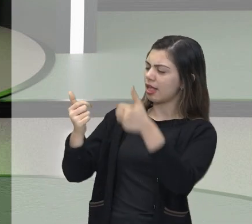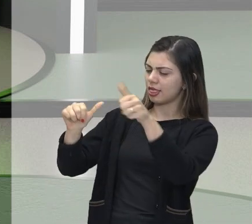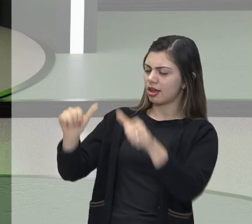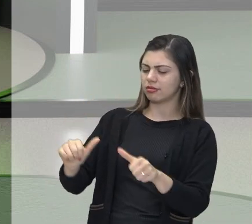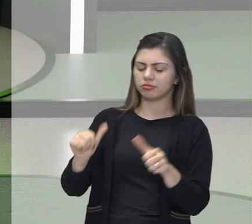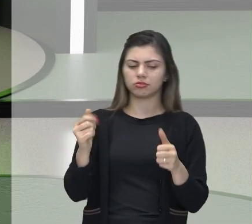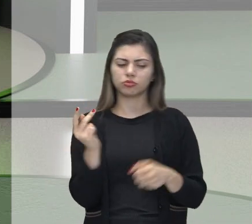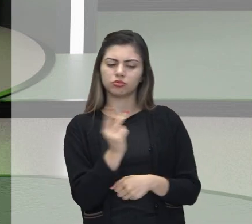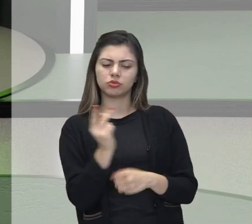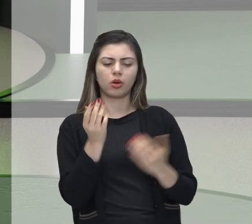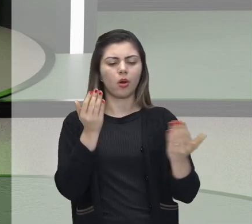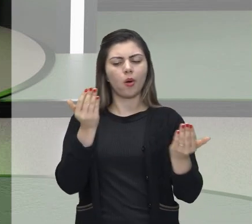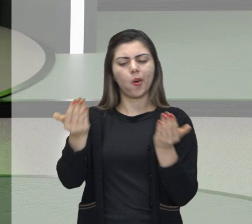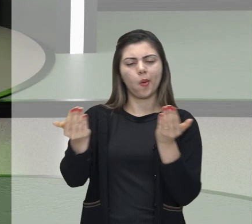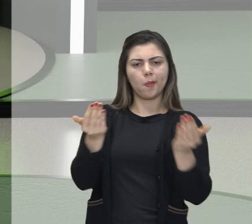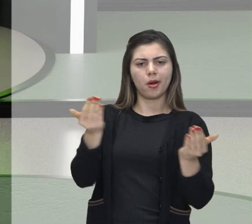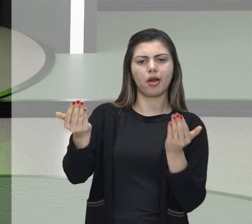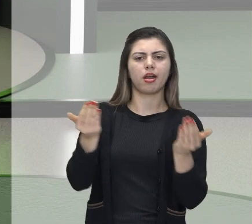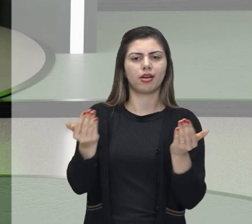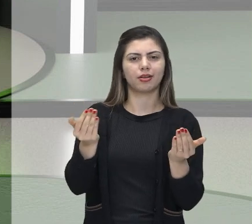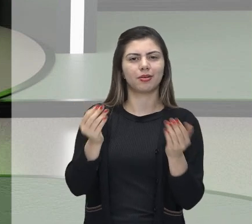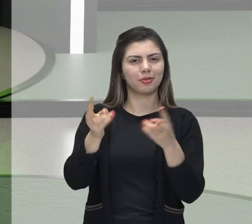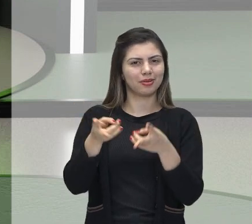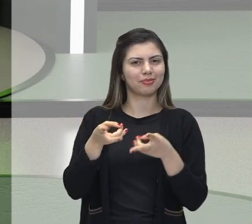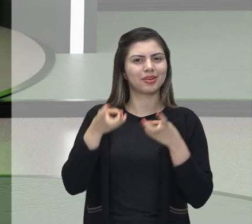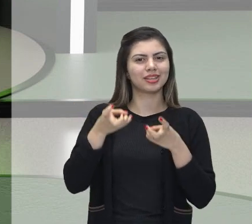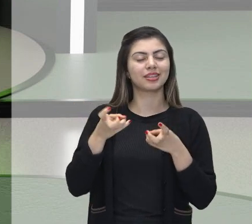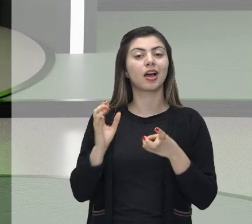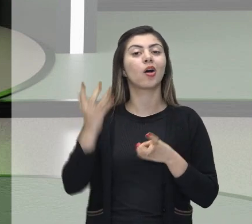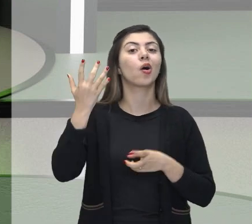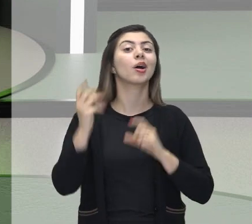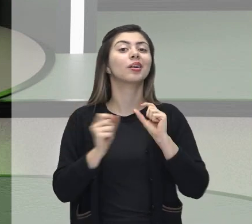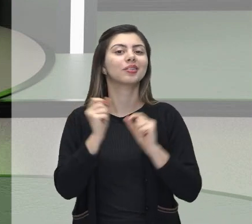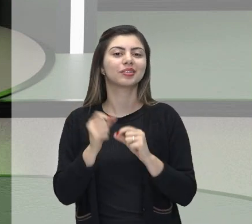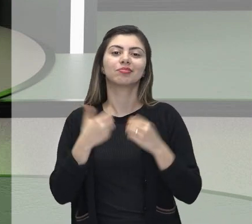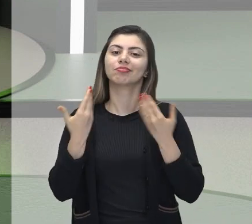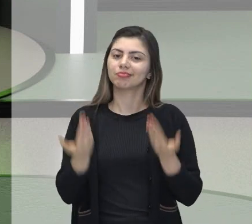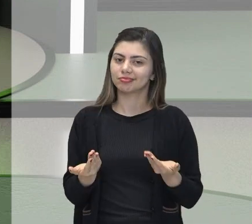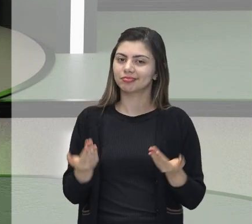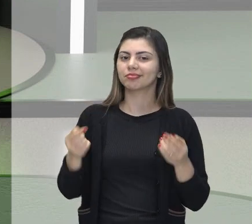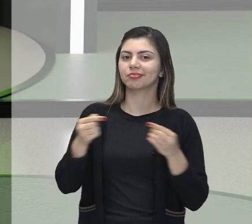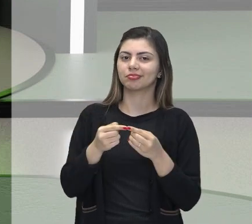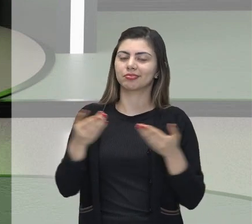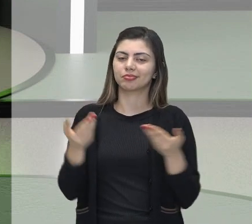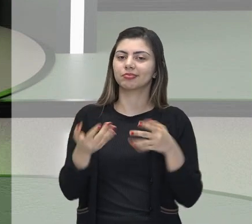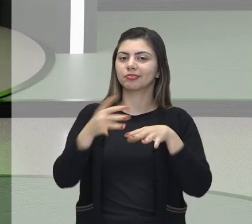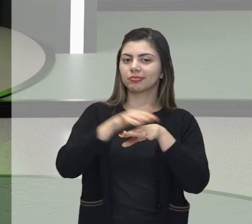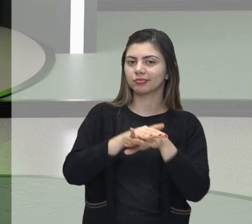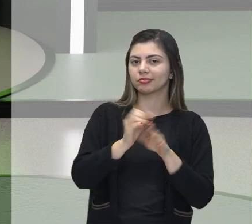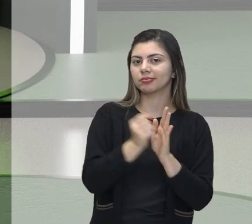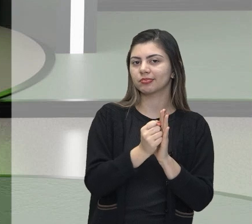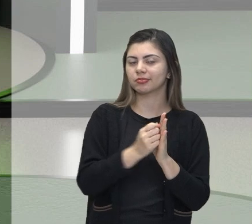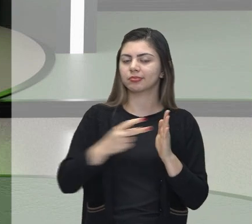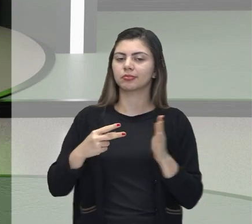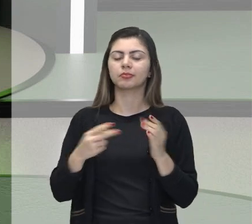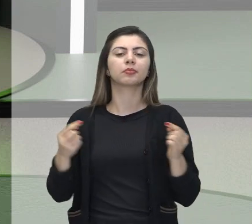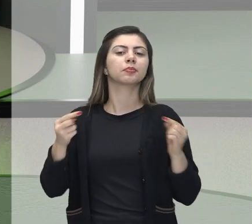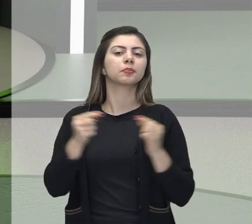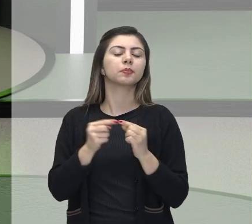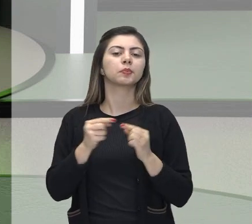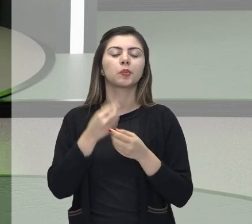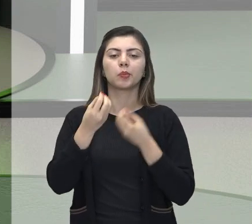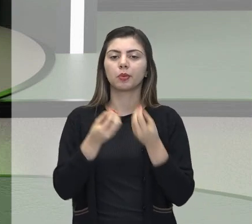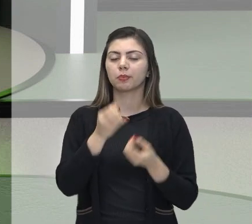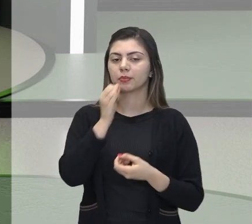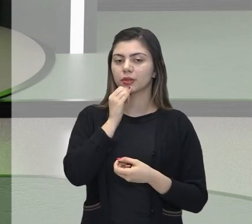essas duas estruturas, está ocorrendo aí um fenômeno chamado de isomeria óptica, que consiste em que os